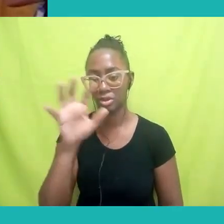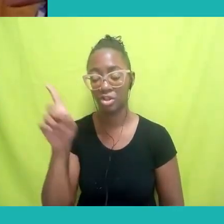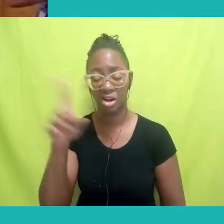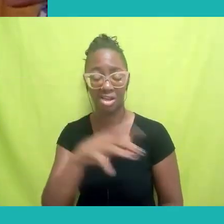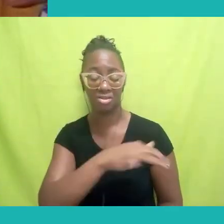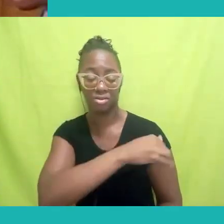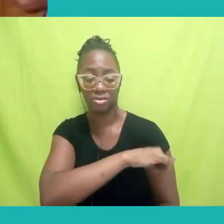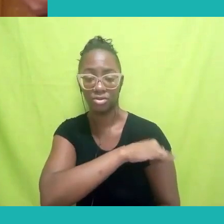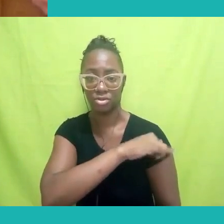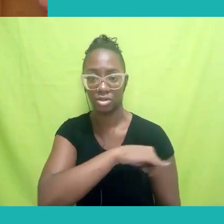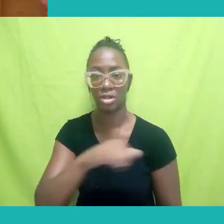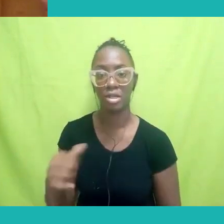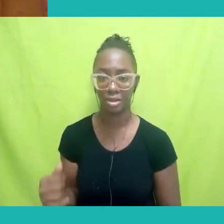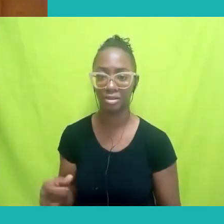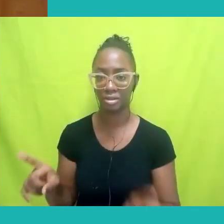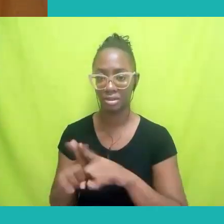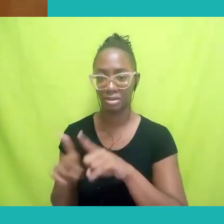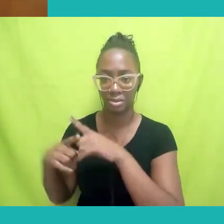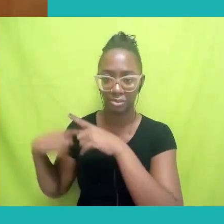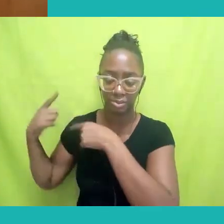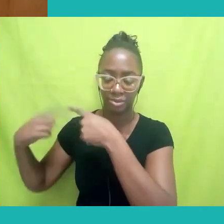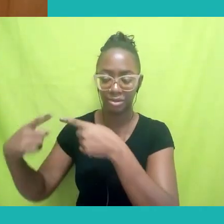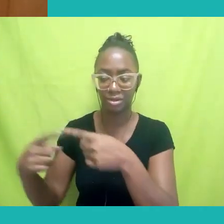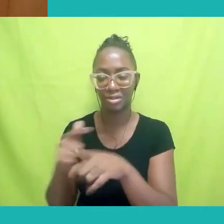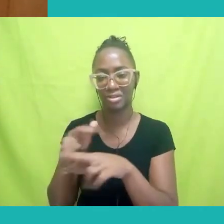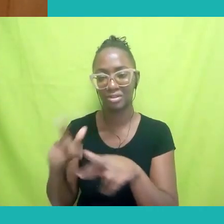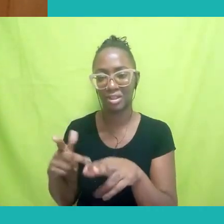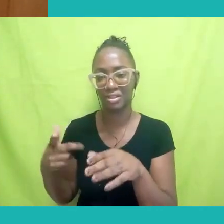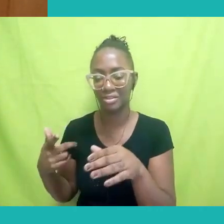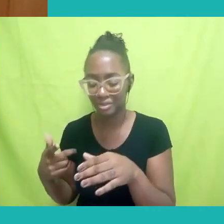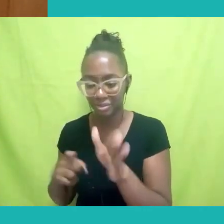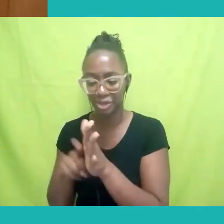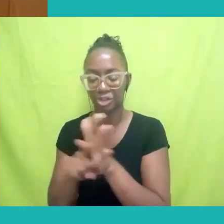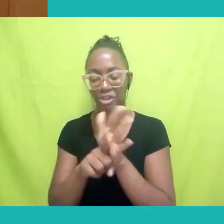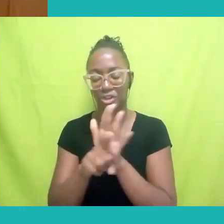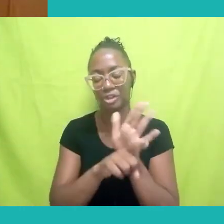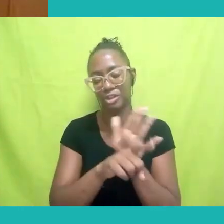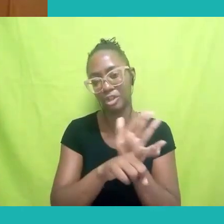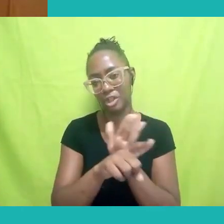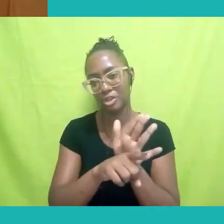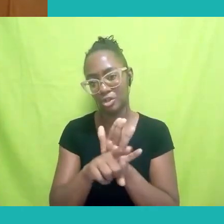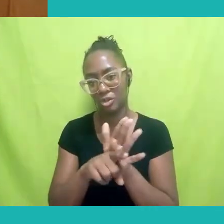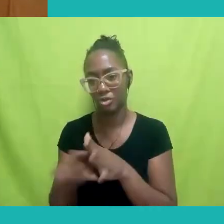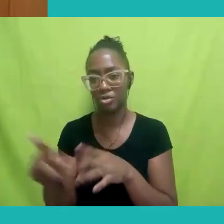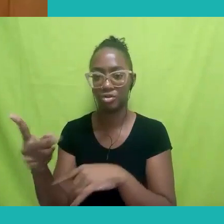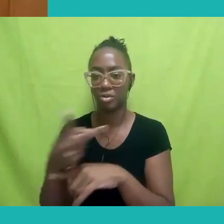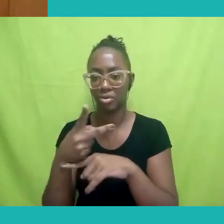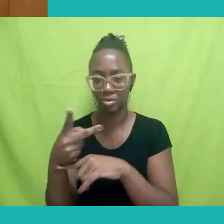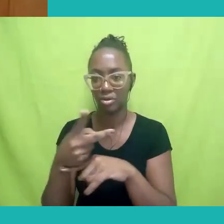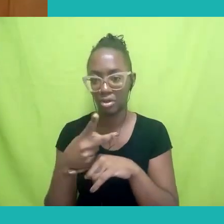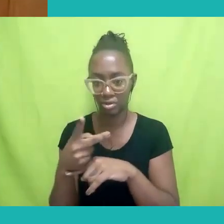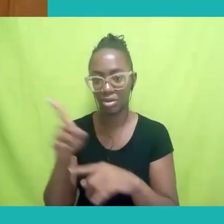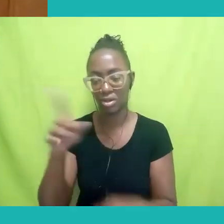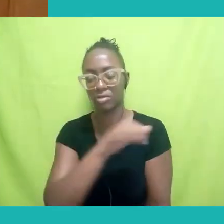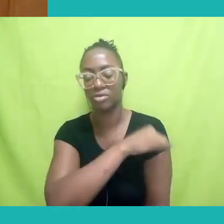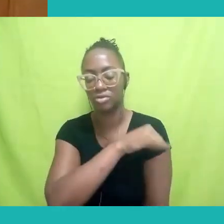Ele herdeiro de uma longa linhagem de especialistas em direito militar daquela Procuradoria da União no Estado do Rio de Janeiro.